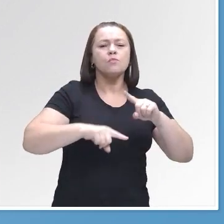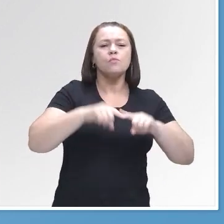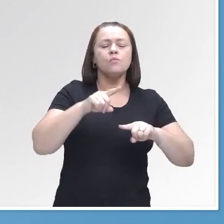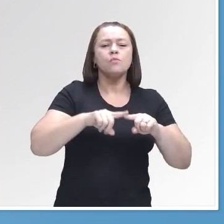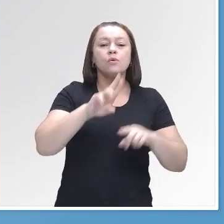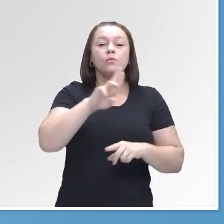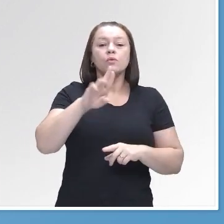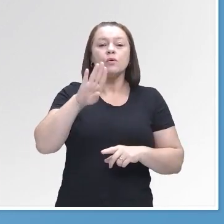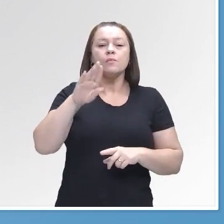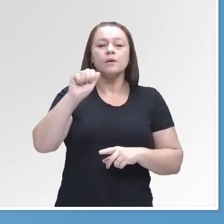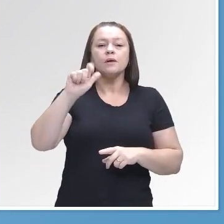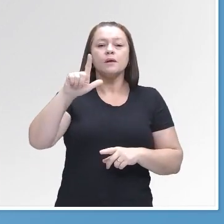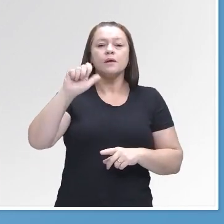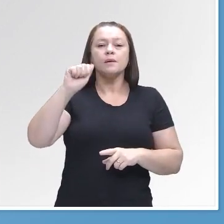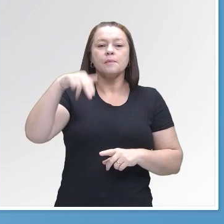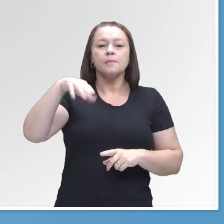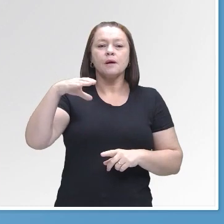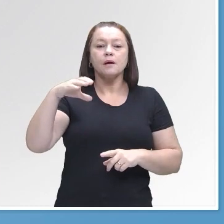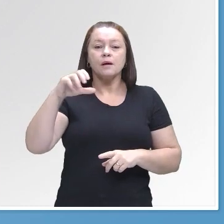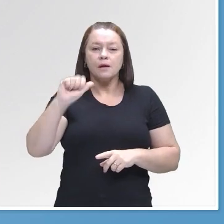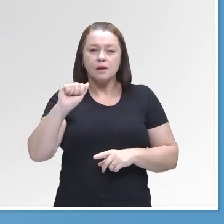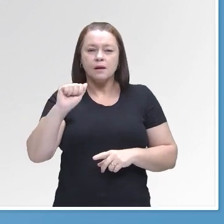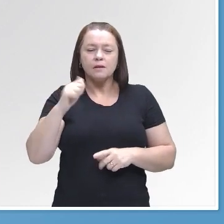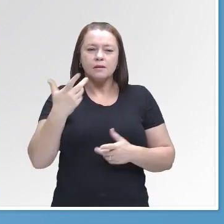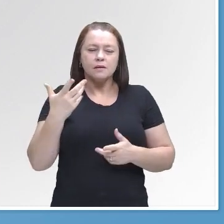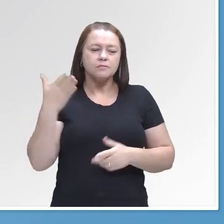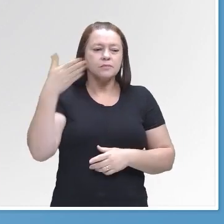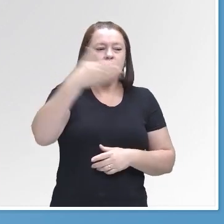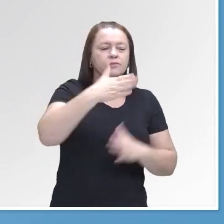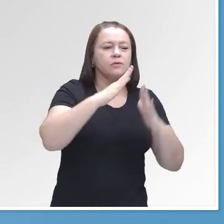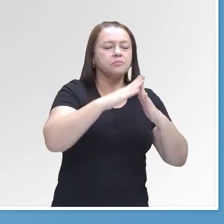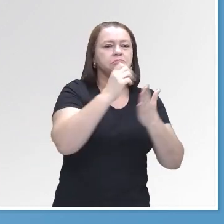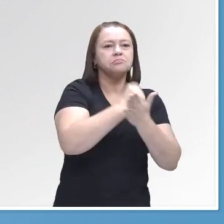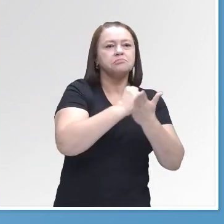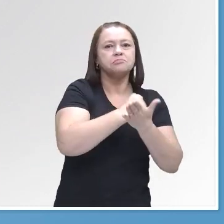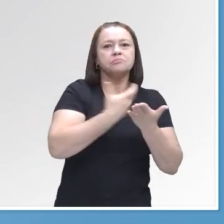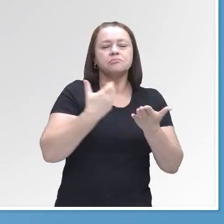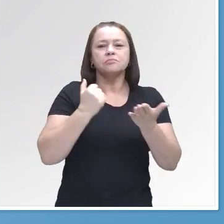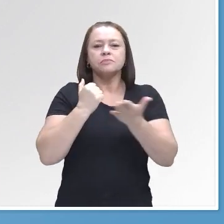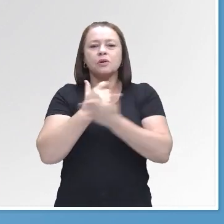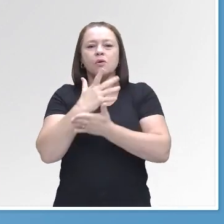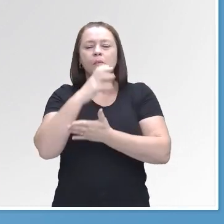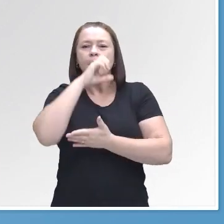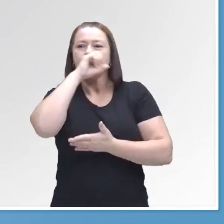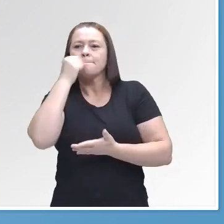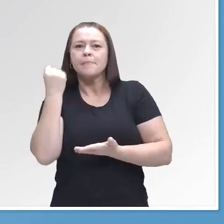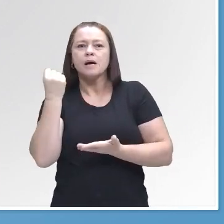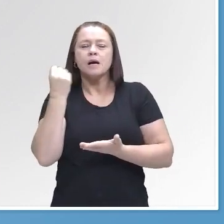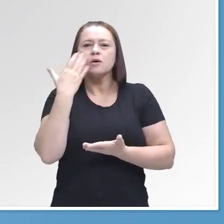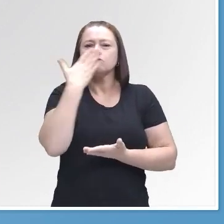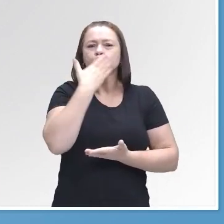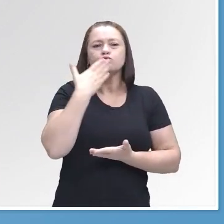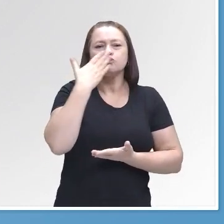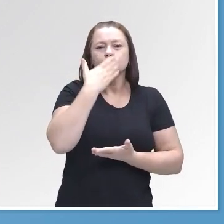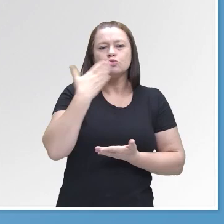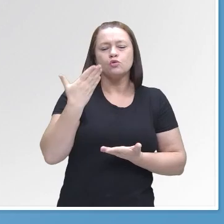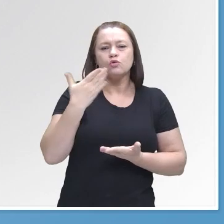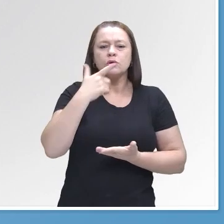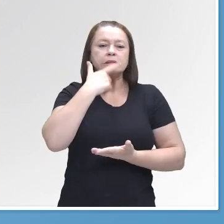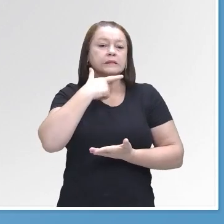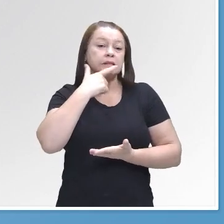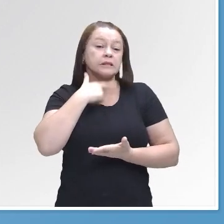chamado balança, que geralmente quando vamos à farmácia ou vamos comprar pão, pães, doces,